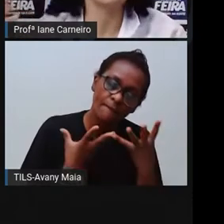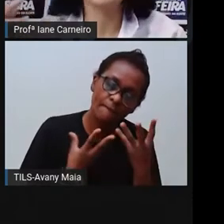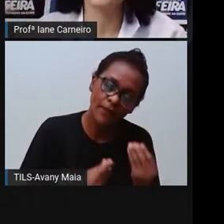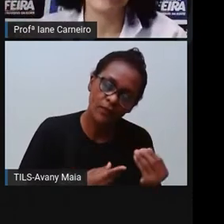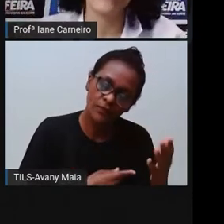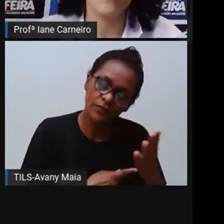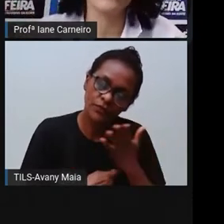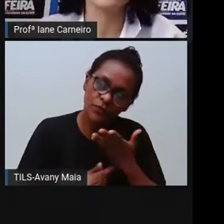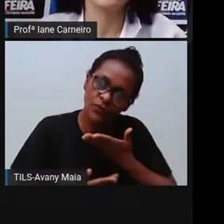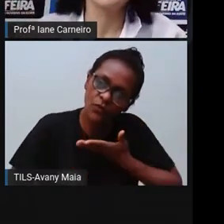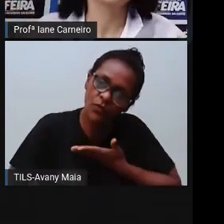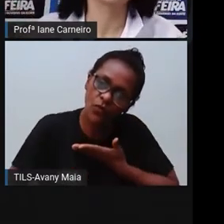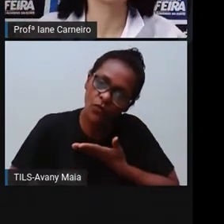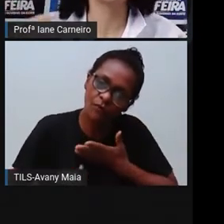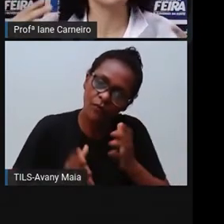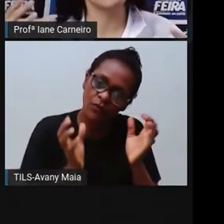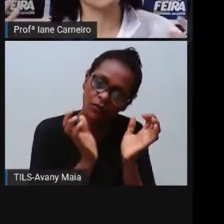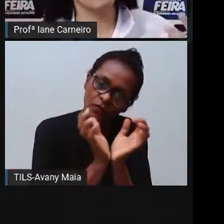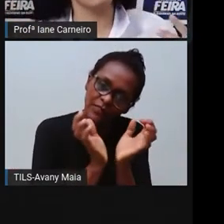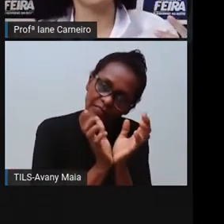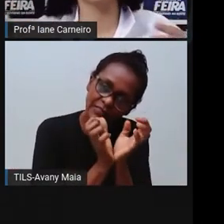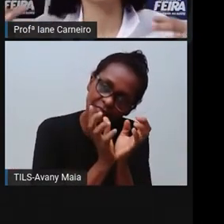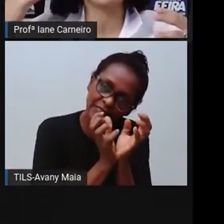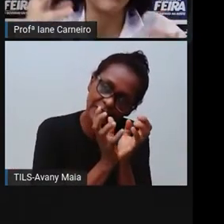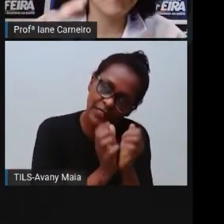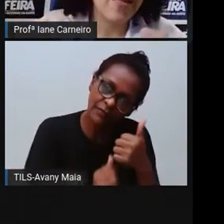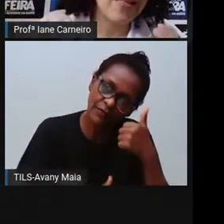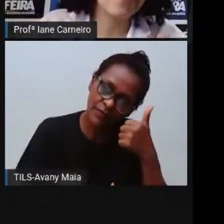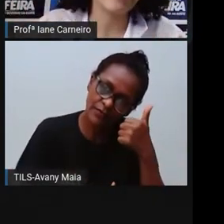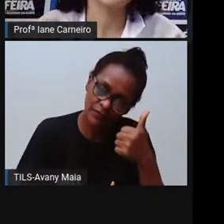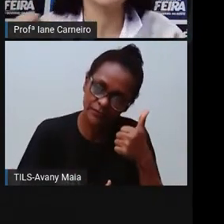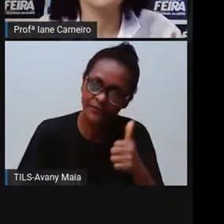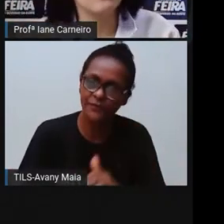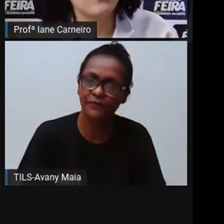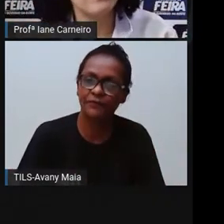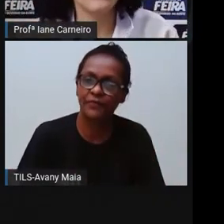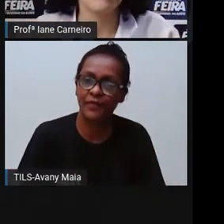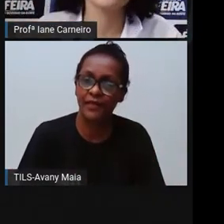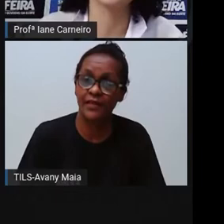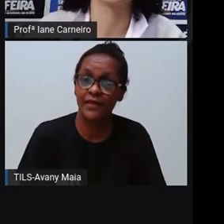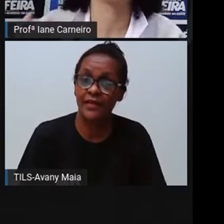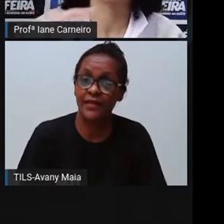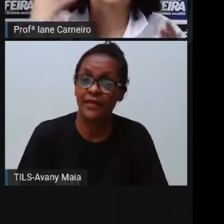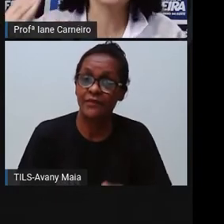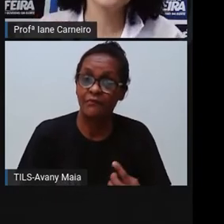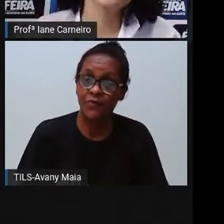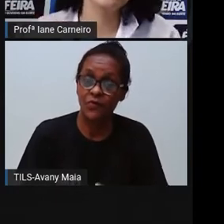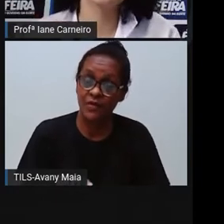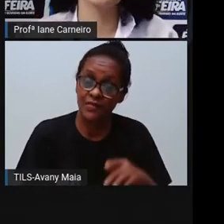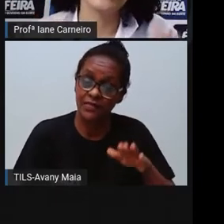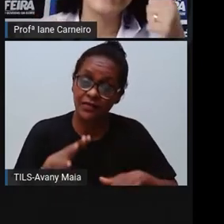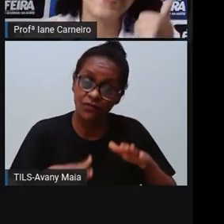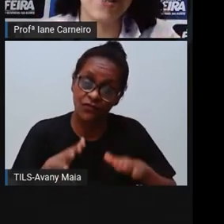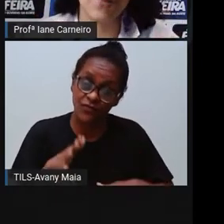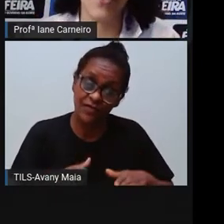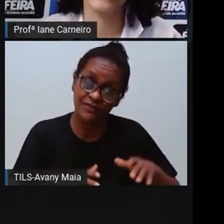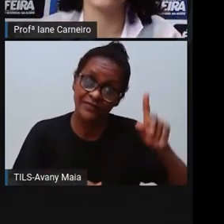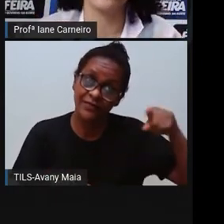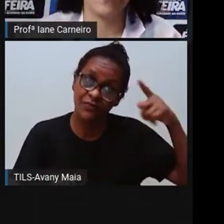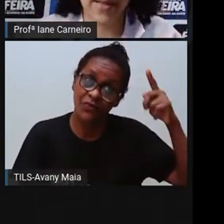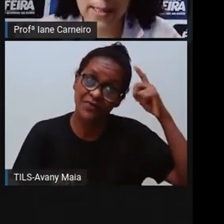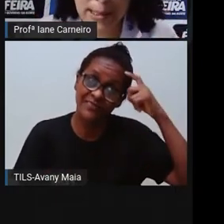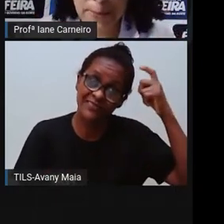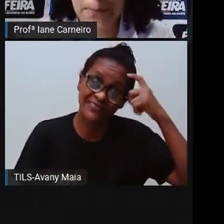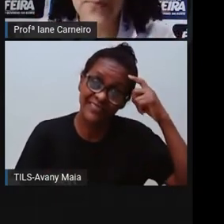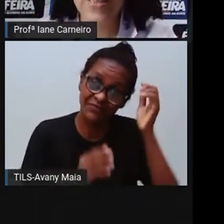você aprender coisas novas. Então, quando você não dorme bem, o seu cérebro está ali cansadinho, cheio de informação. Por isso que o sono é tão